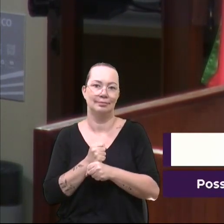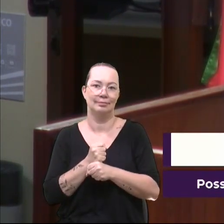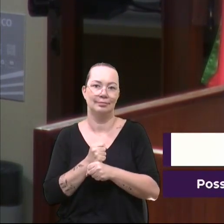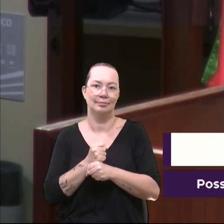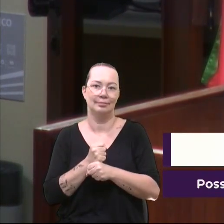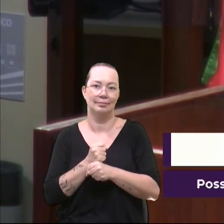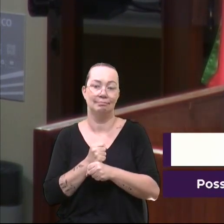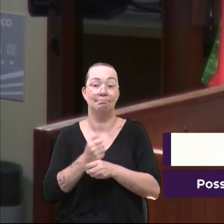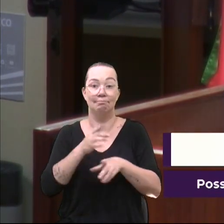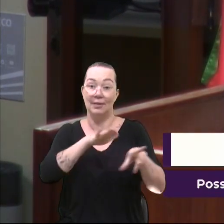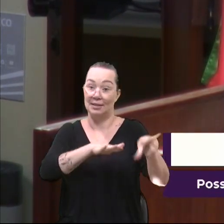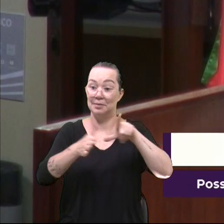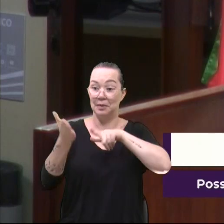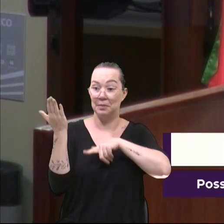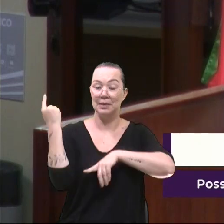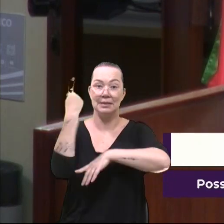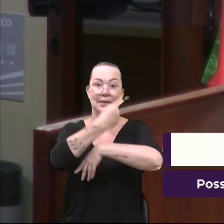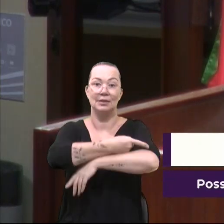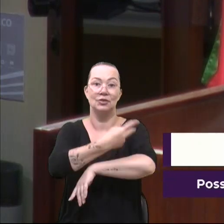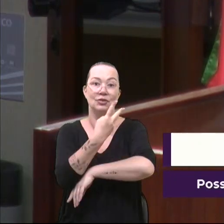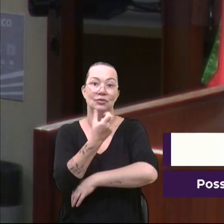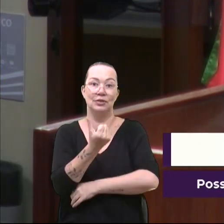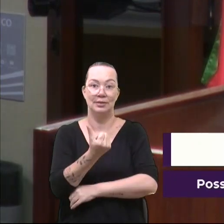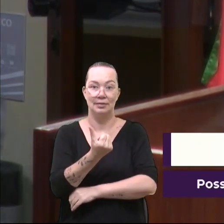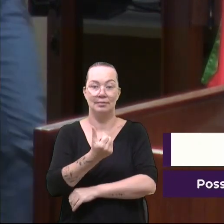E na semana passada, no dia 26,